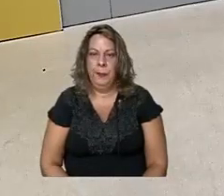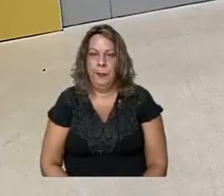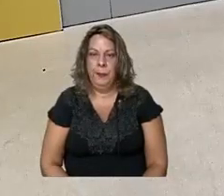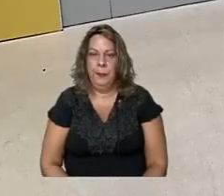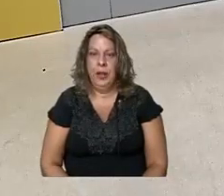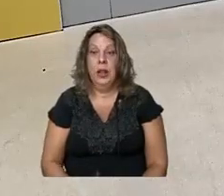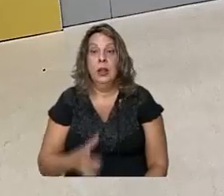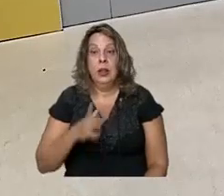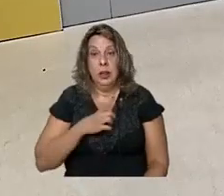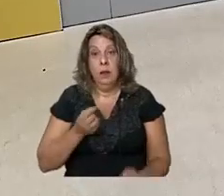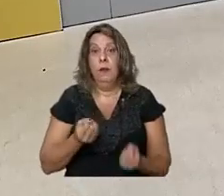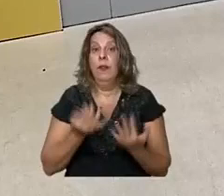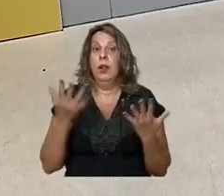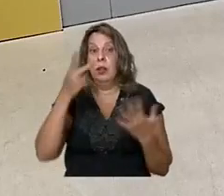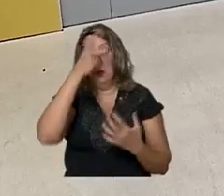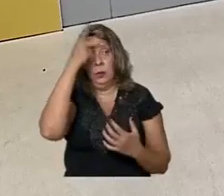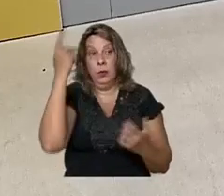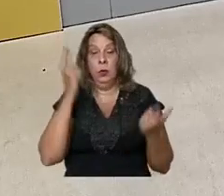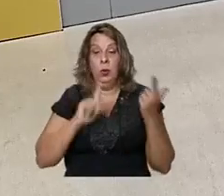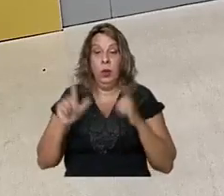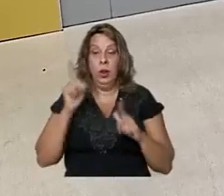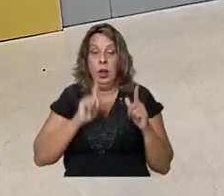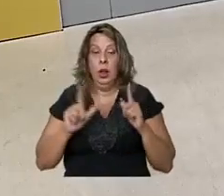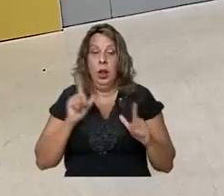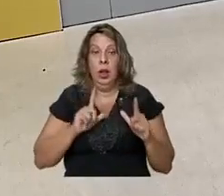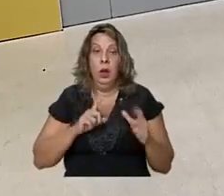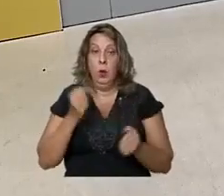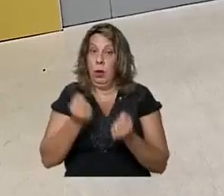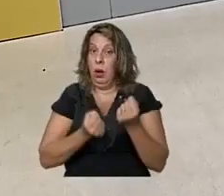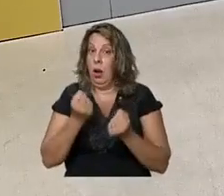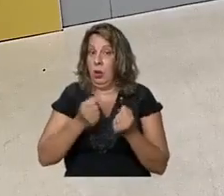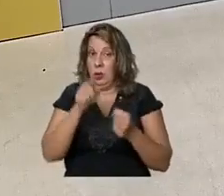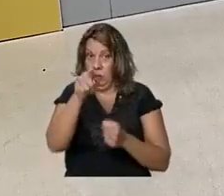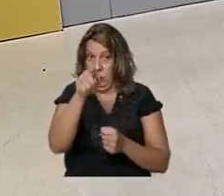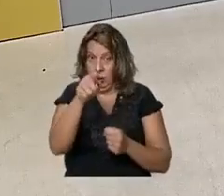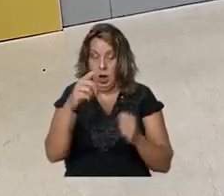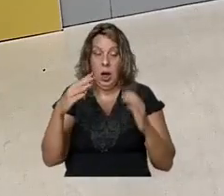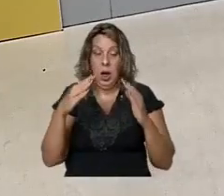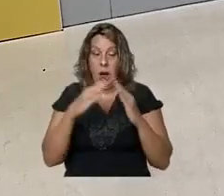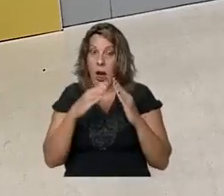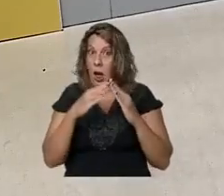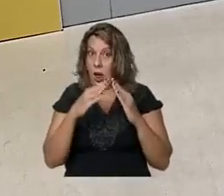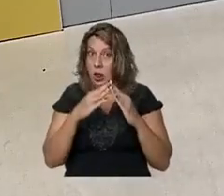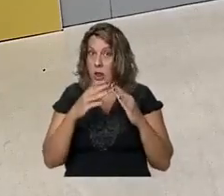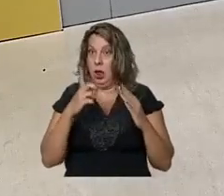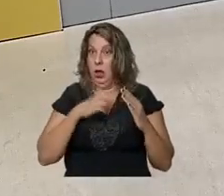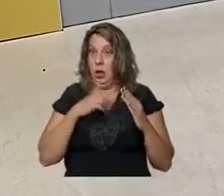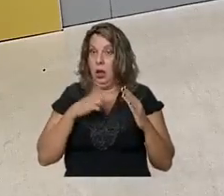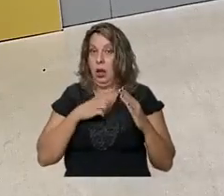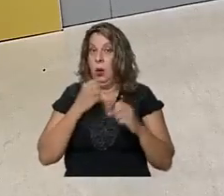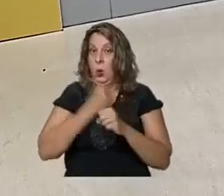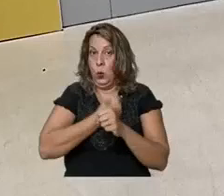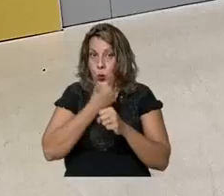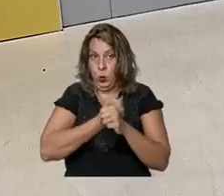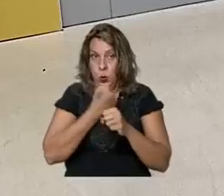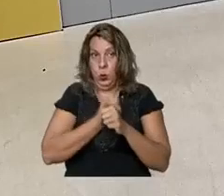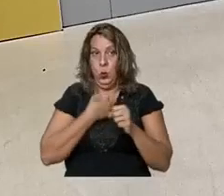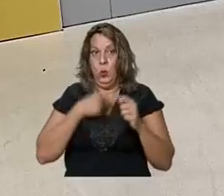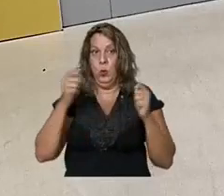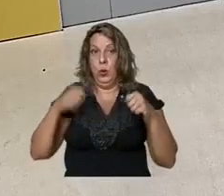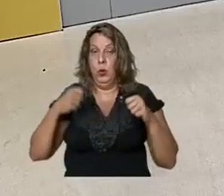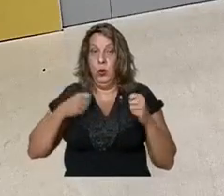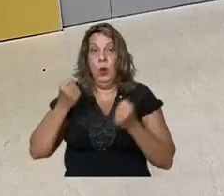porque tem muita gente aí querendo o sonho também, né? Ganhar um carro, din-din no bolso, né? Ô,